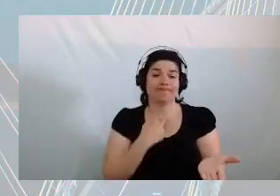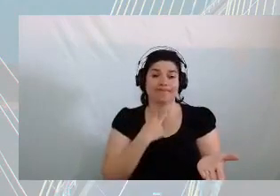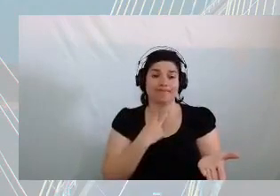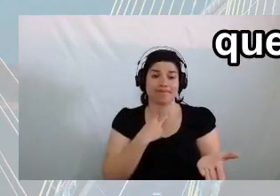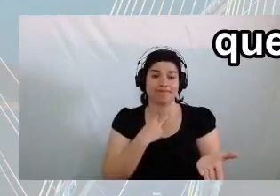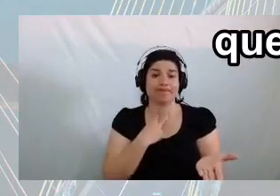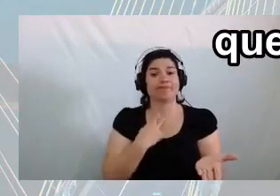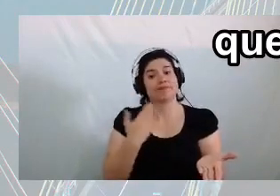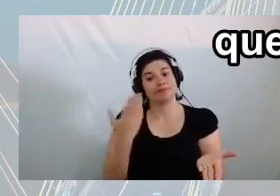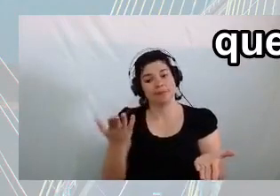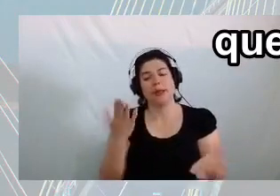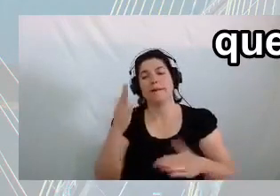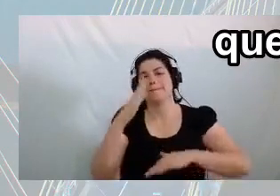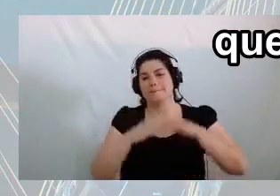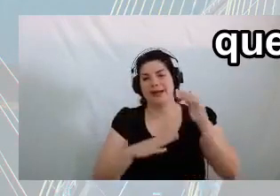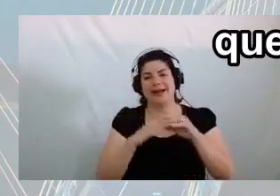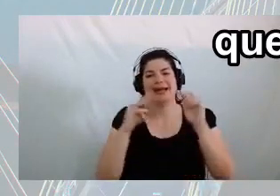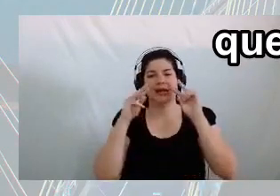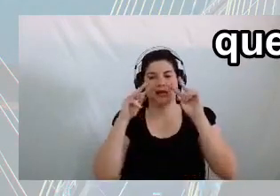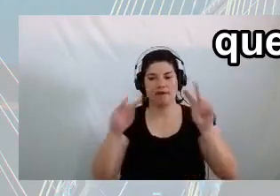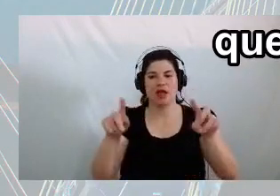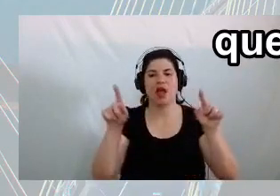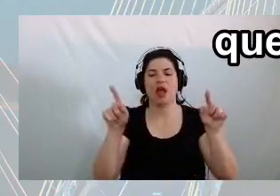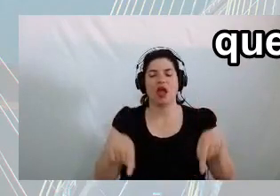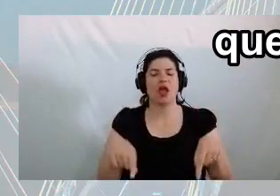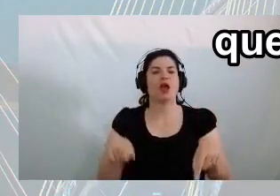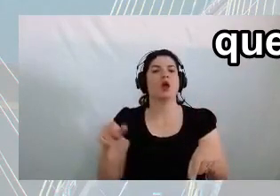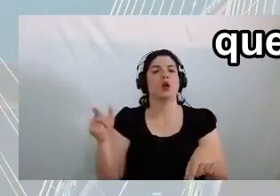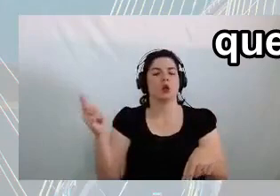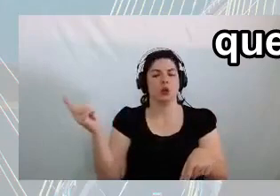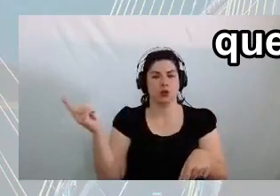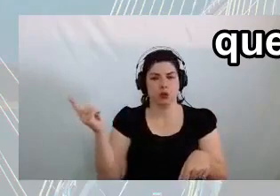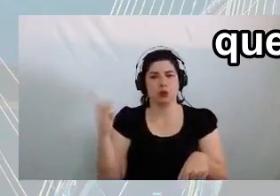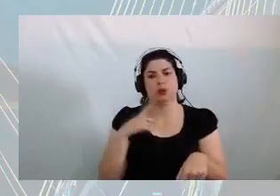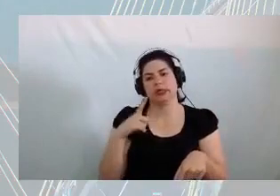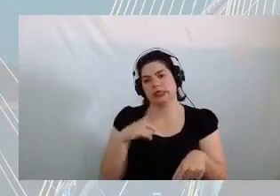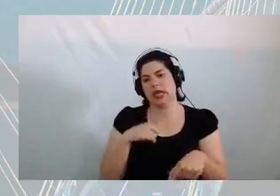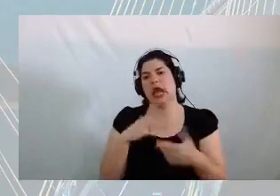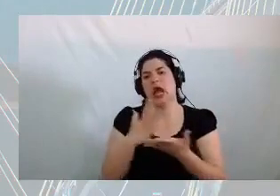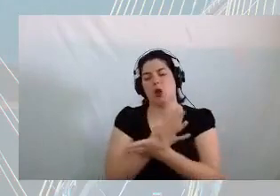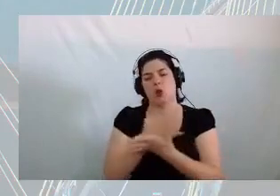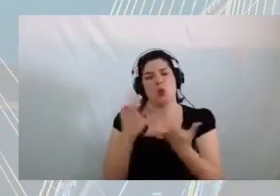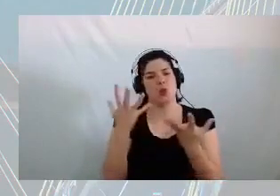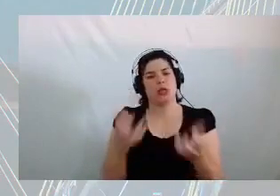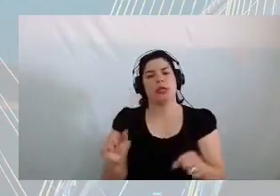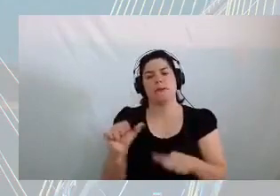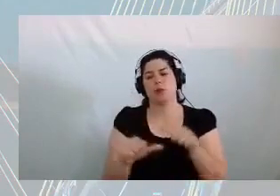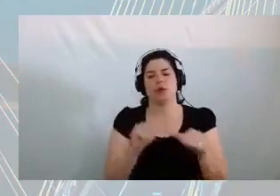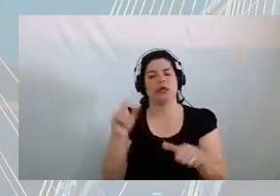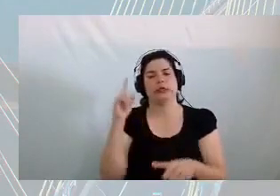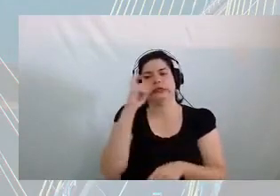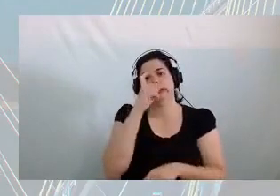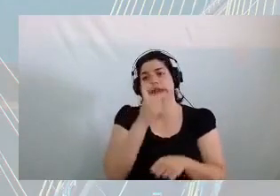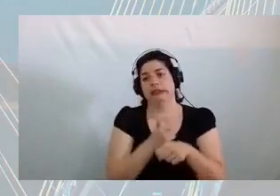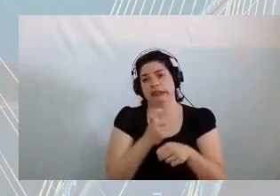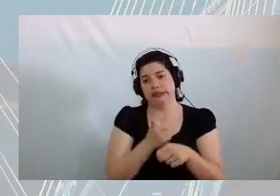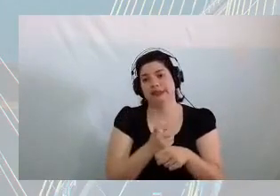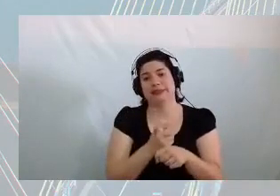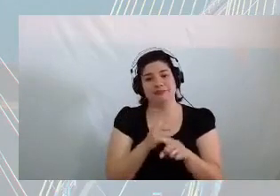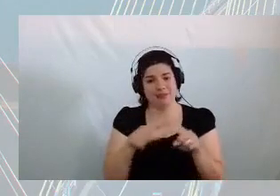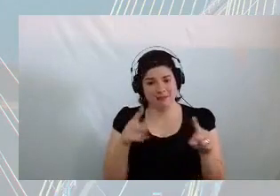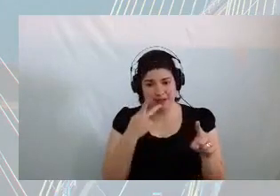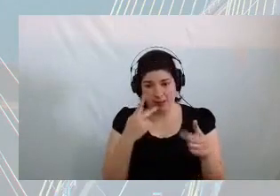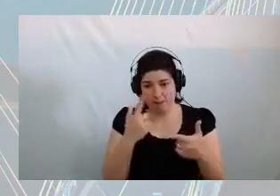que a gente vê que coloca uma resistência que exige um preparo muito grande, né? Mas não estamos aqui só para falar do problema,